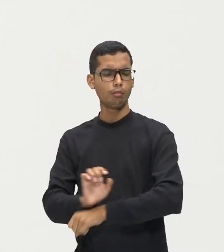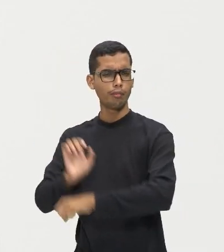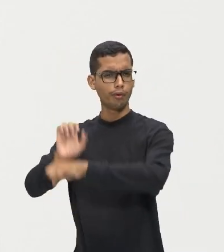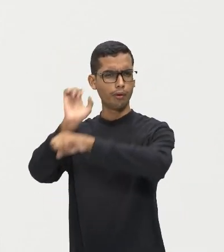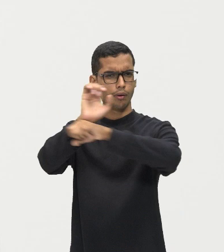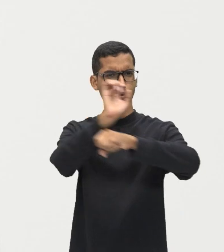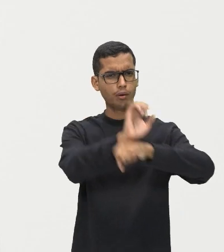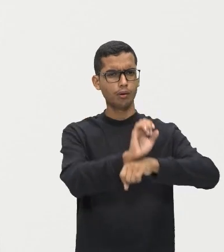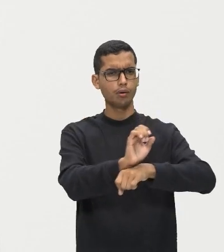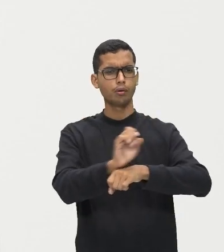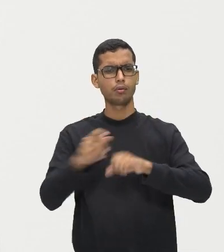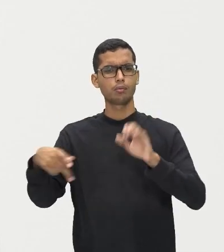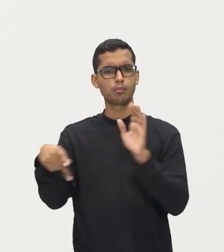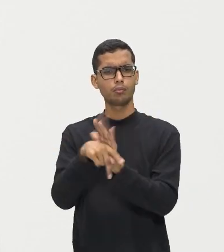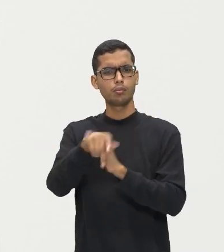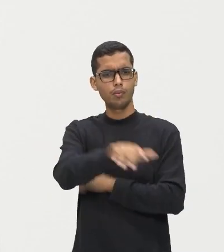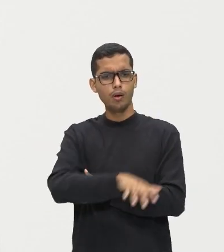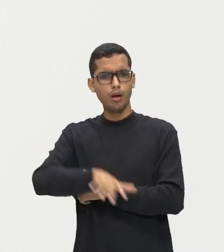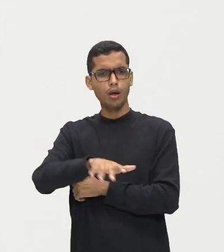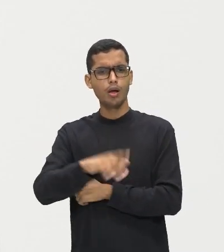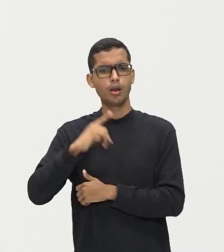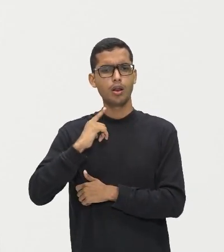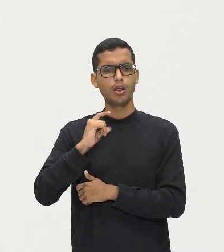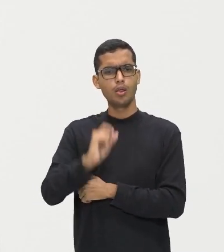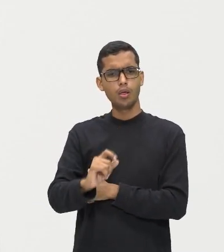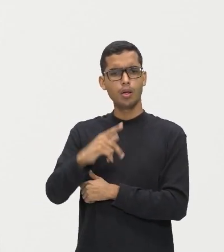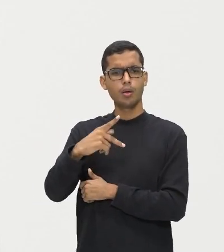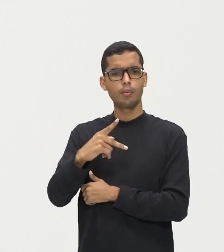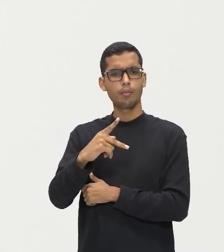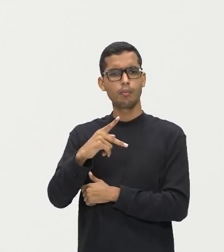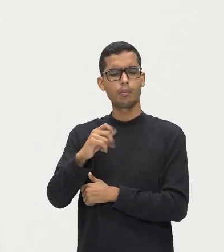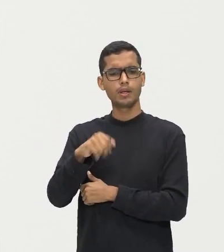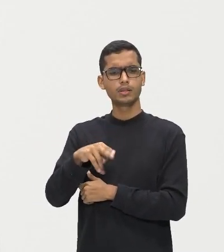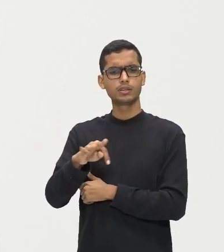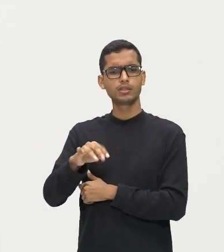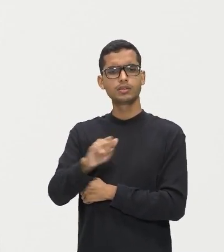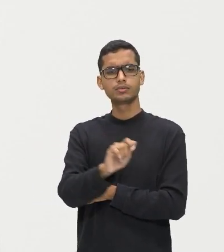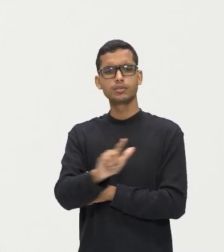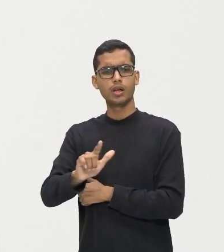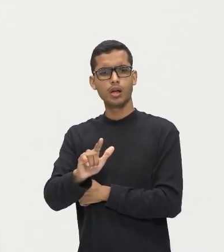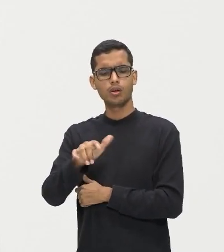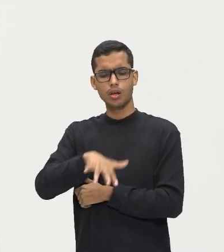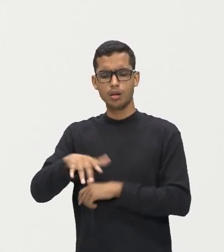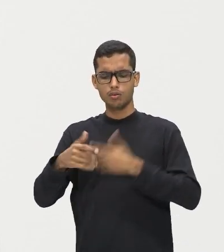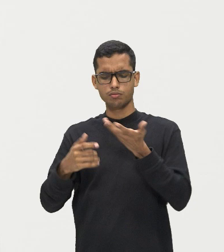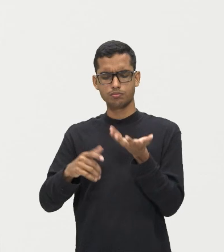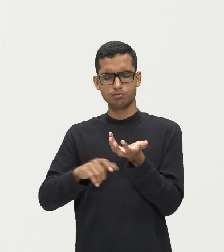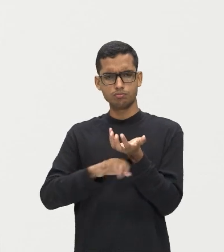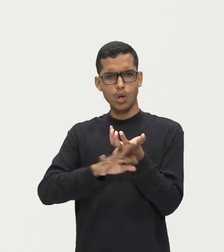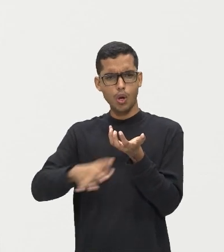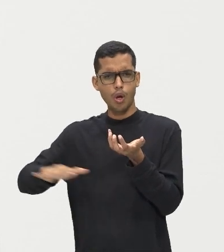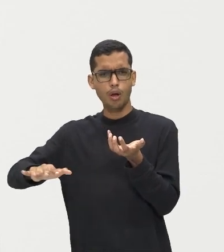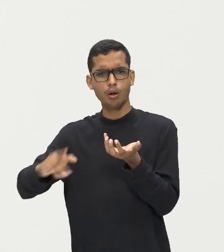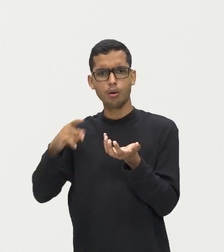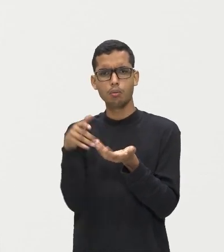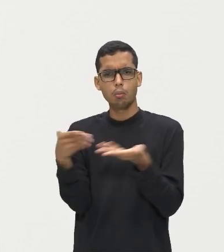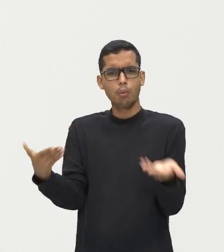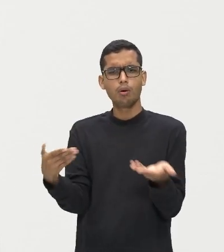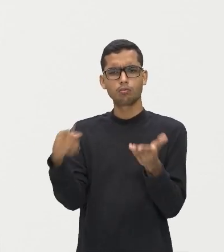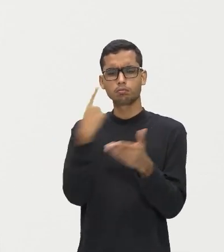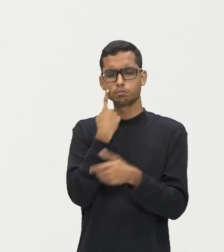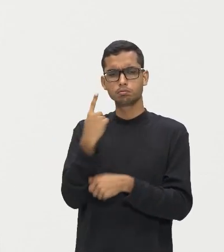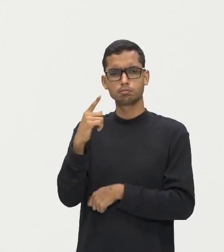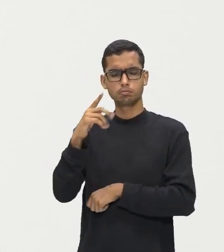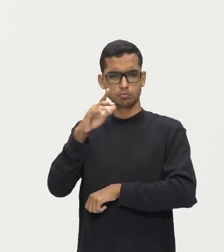do bioma Pantanal? Como é que eu vou saber onde está o Pantanal? Vou lá na minha legenda, verifico e está aqui cor